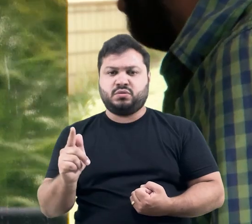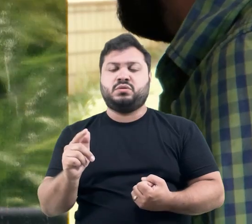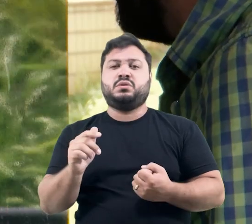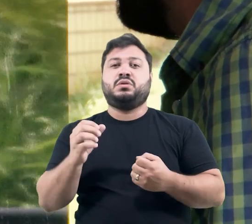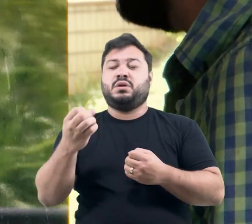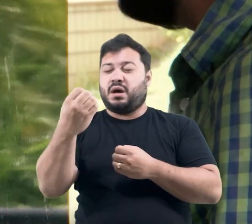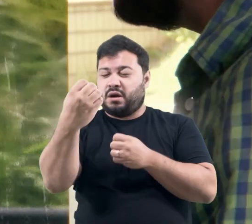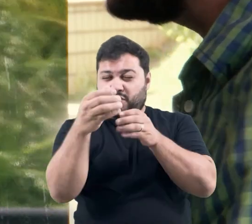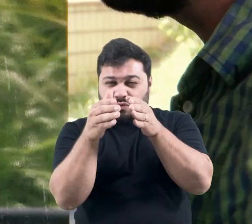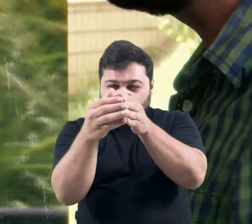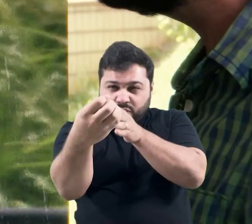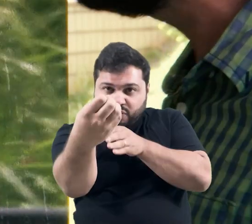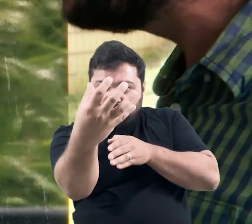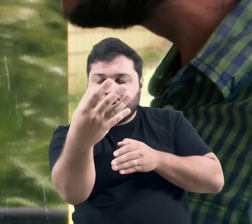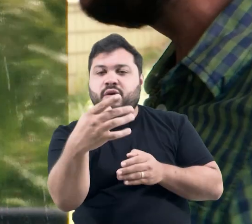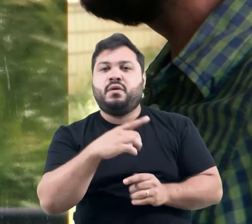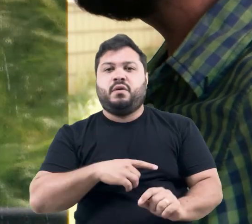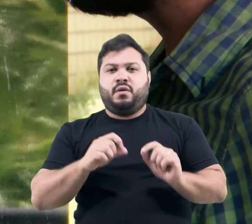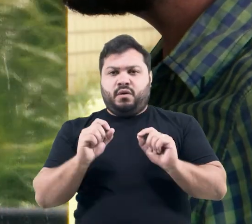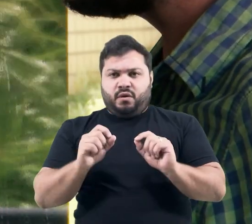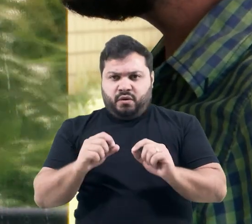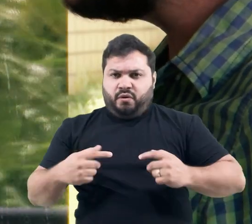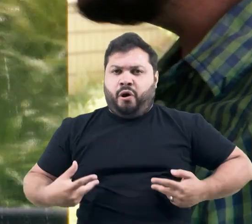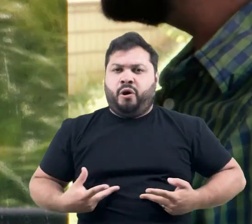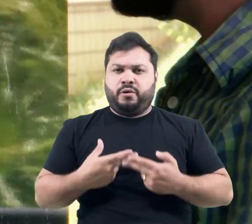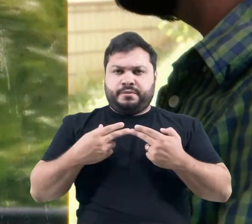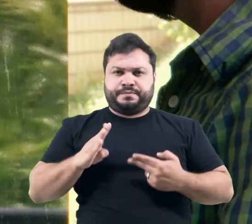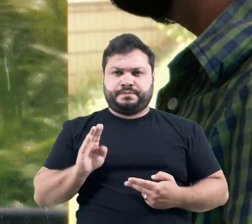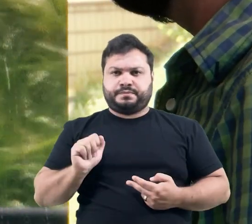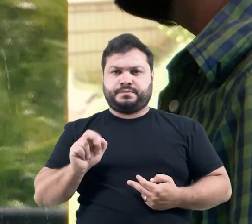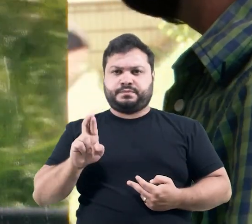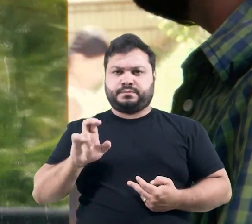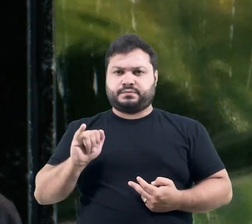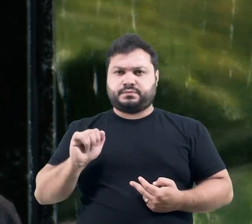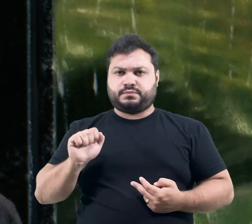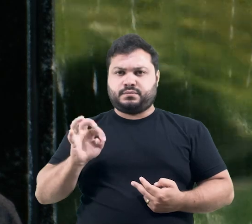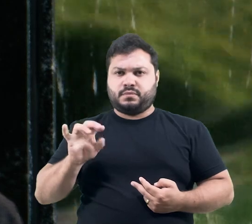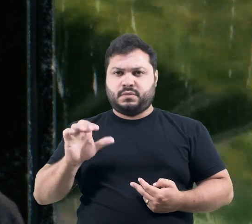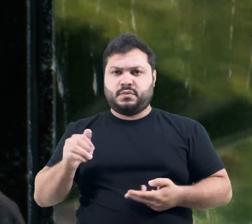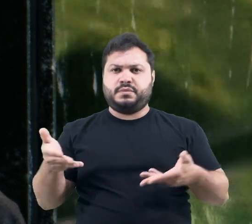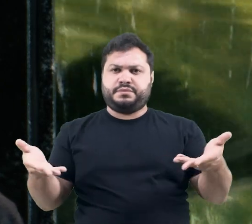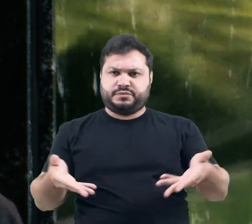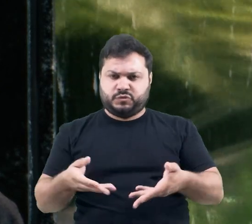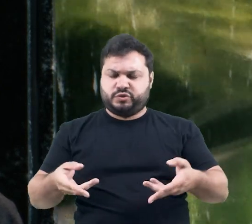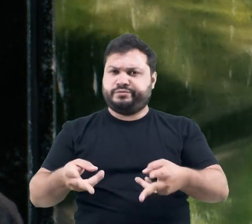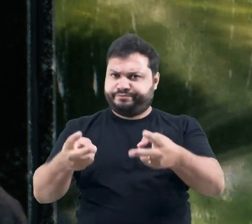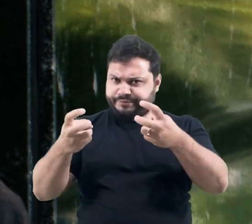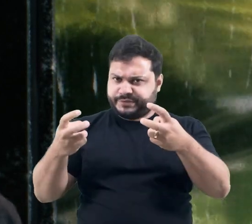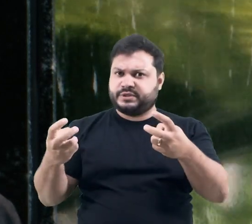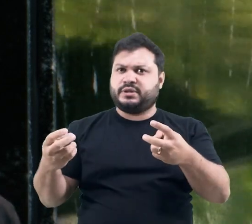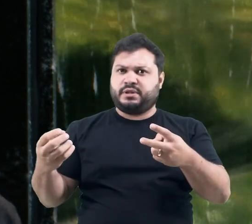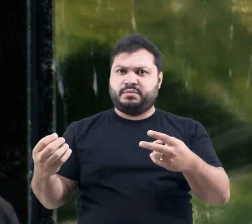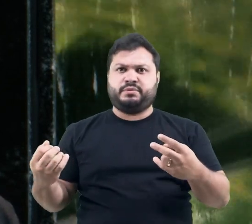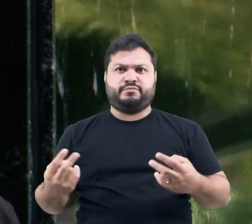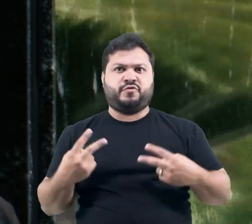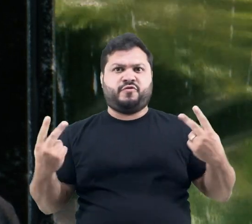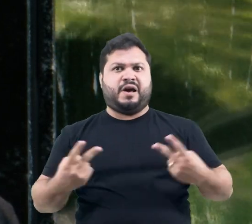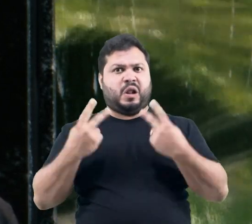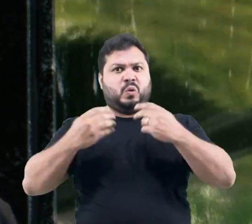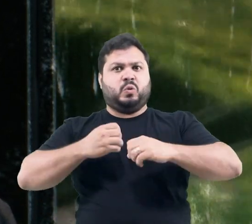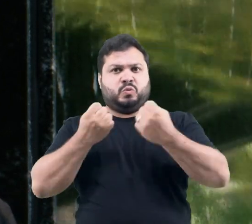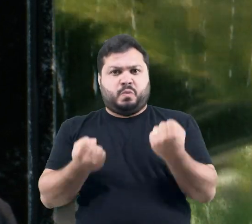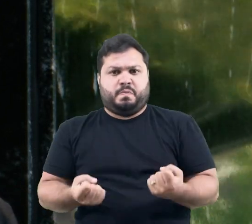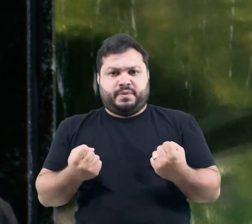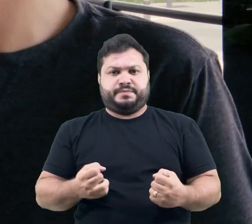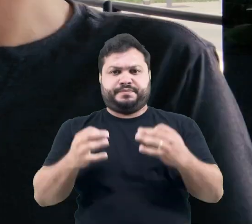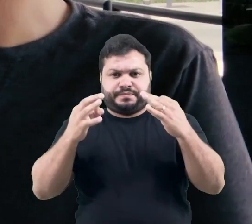luz no fim do túnel surgiu após uma cirurgia bariátrica e hoje ele reconhece o valor de estar com o